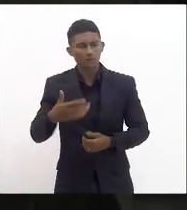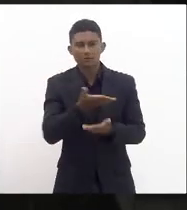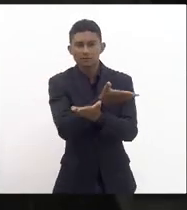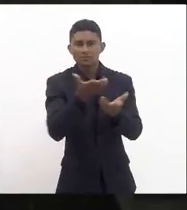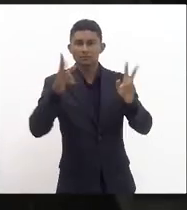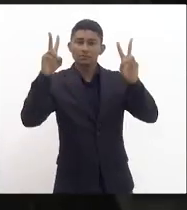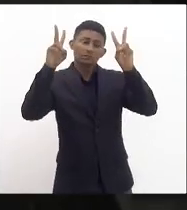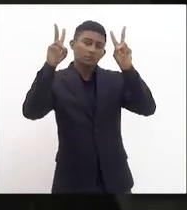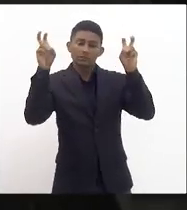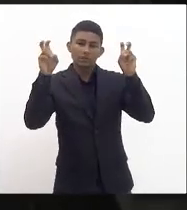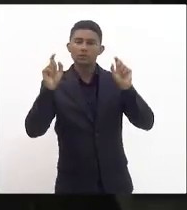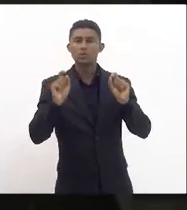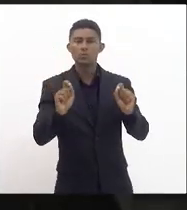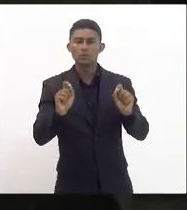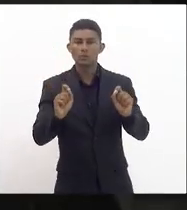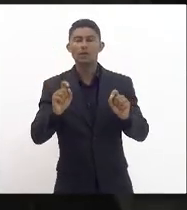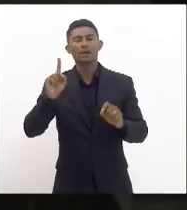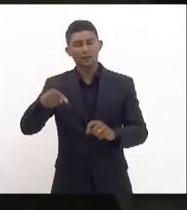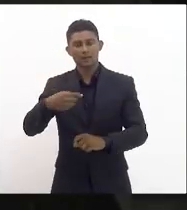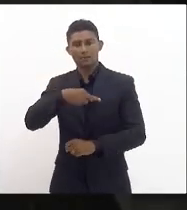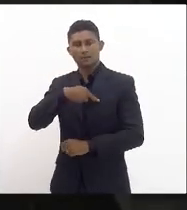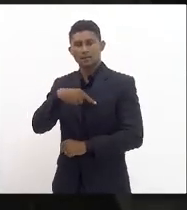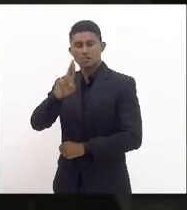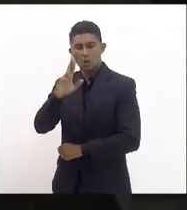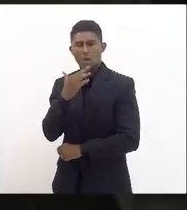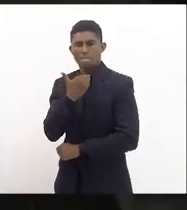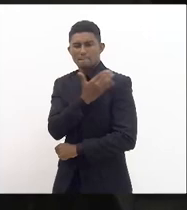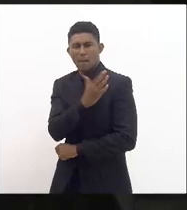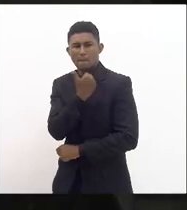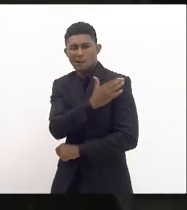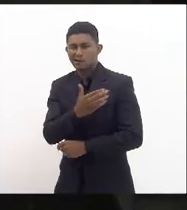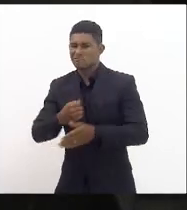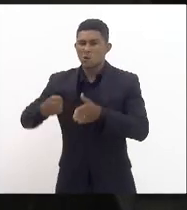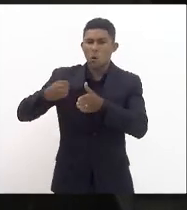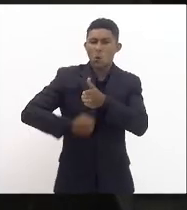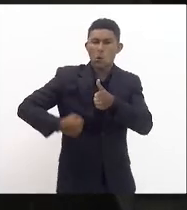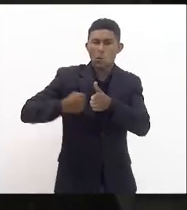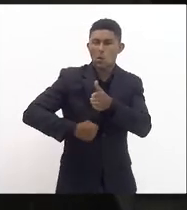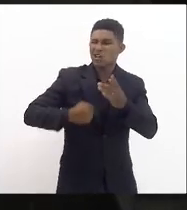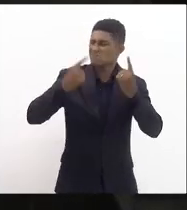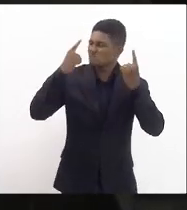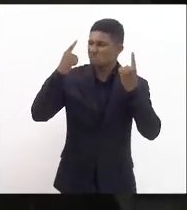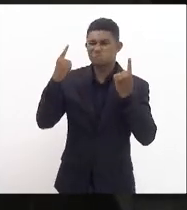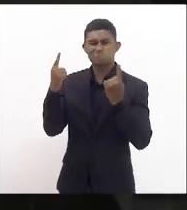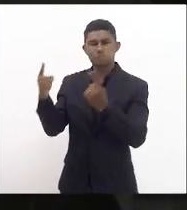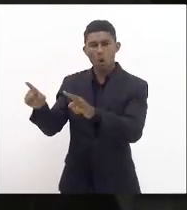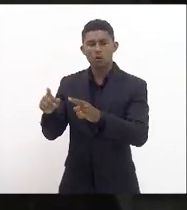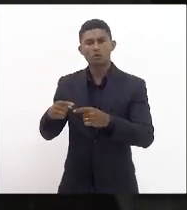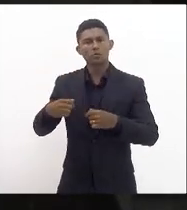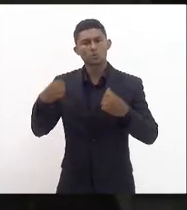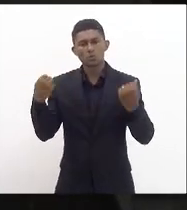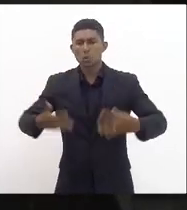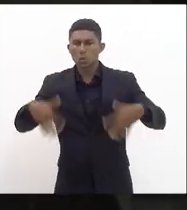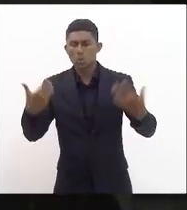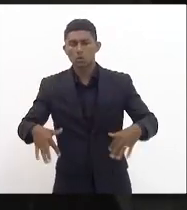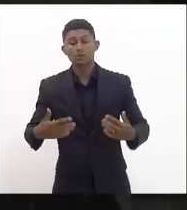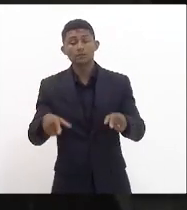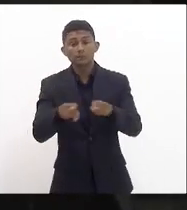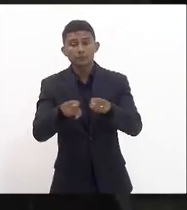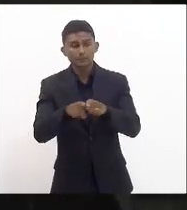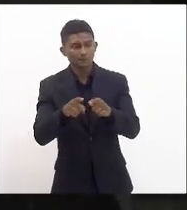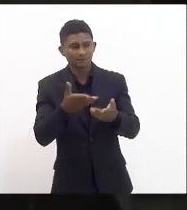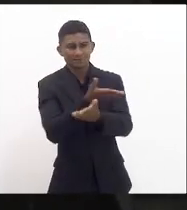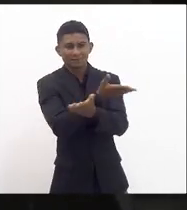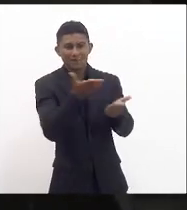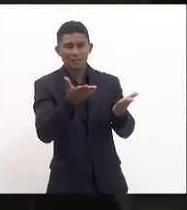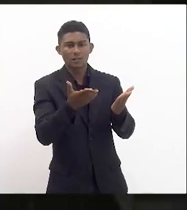da luta contra o preconceito religioso, em especial, né, apresentando